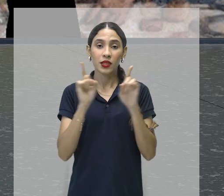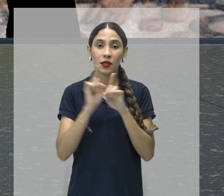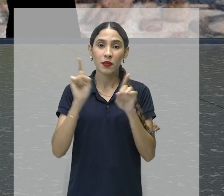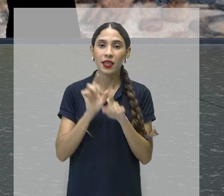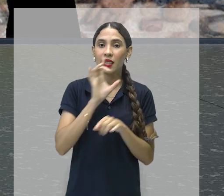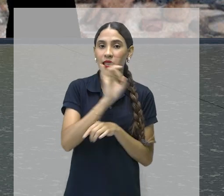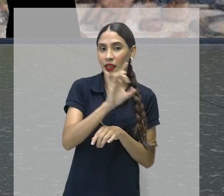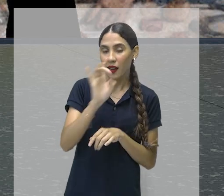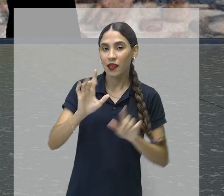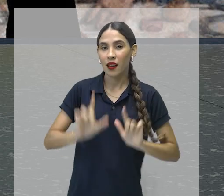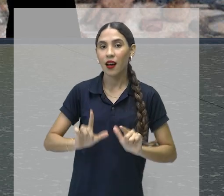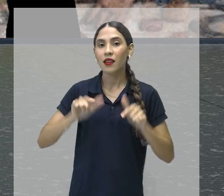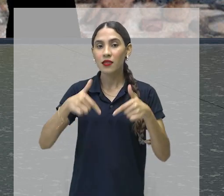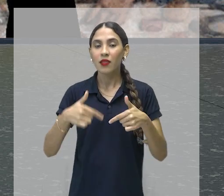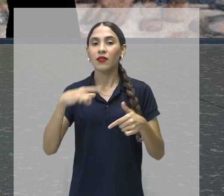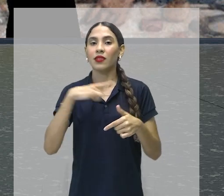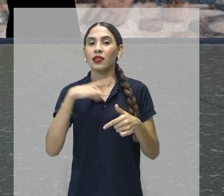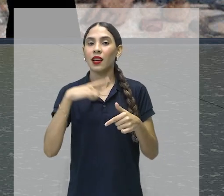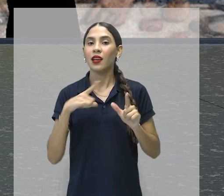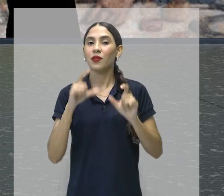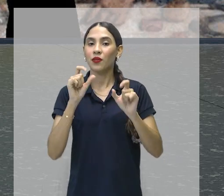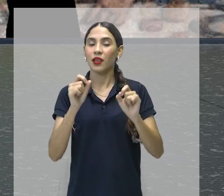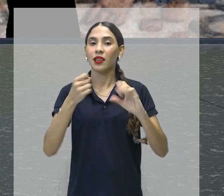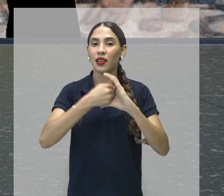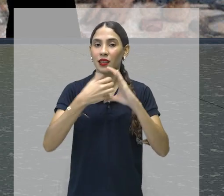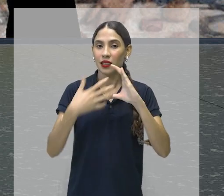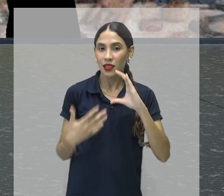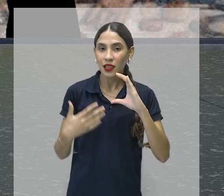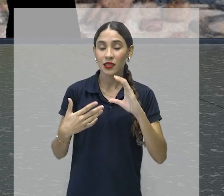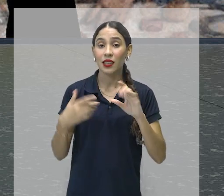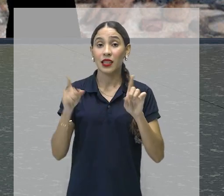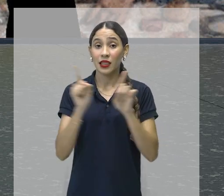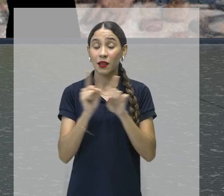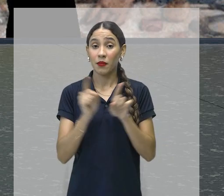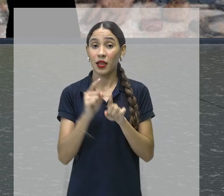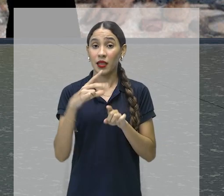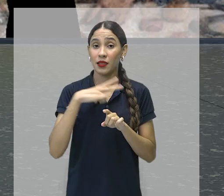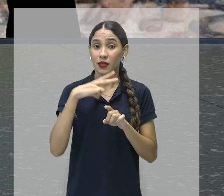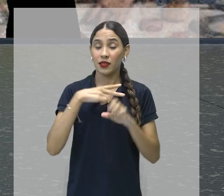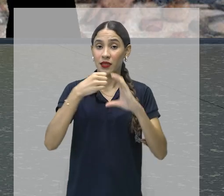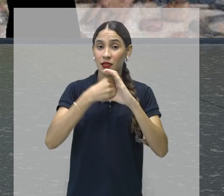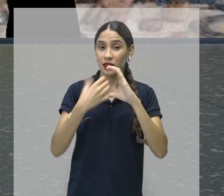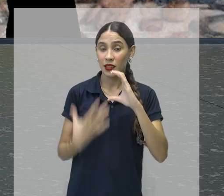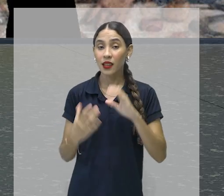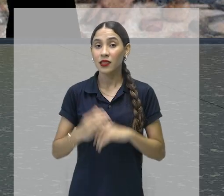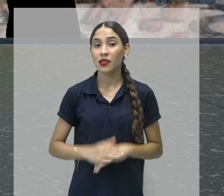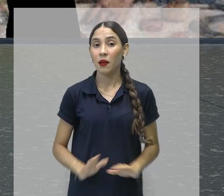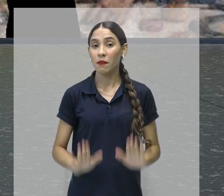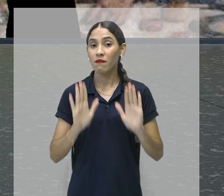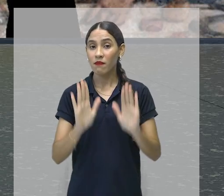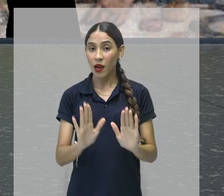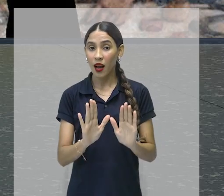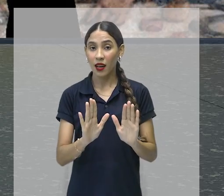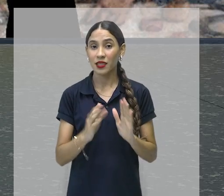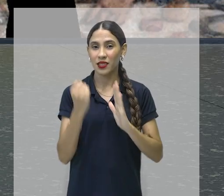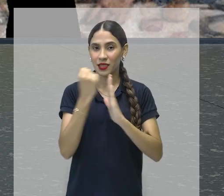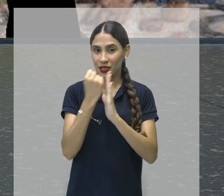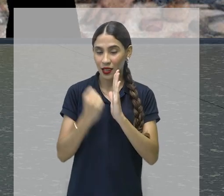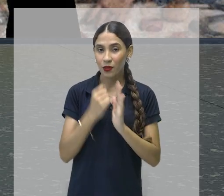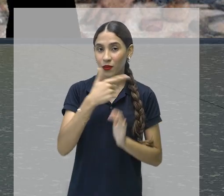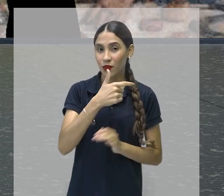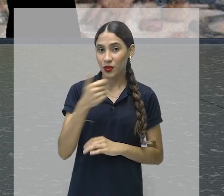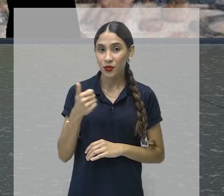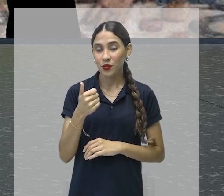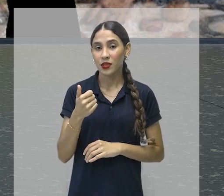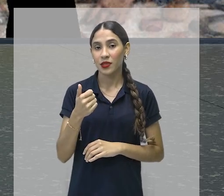cada manifestação tem as suas características e particularidades. Mas em meio ao século